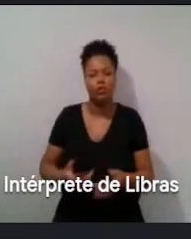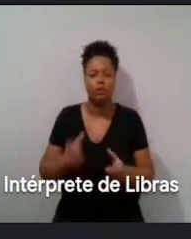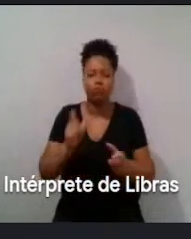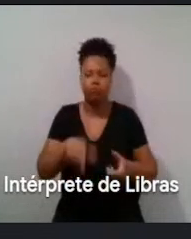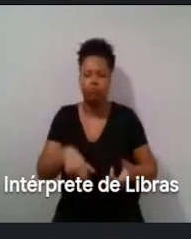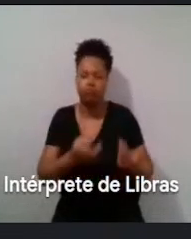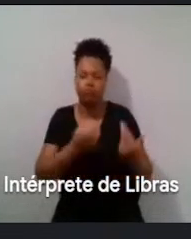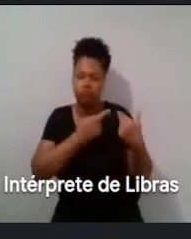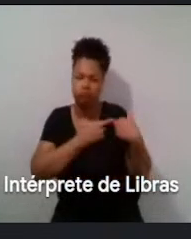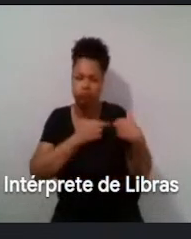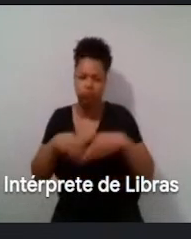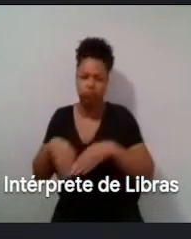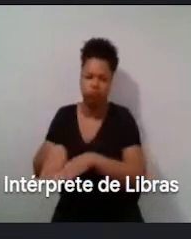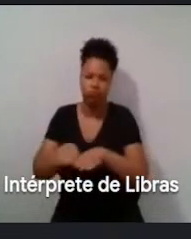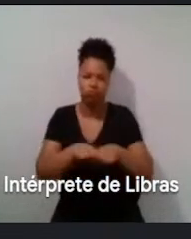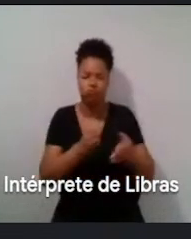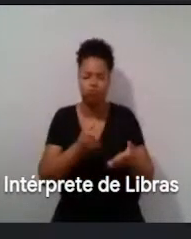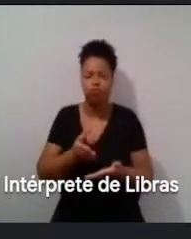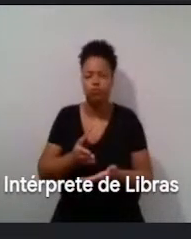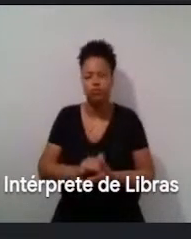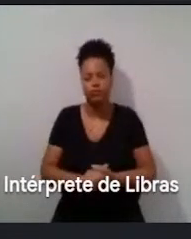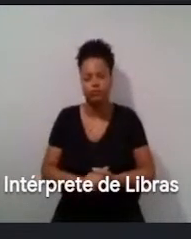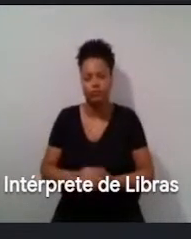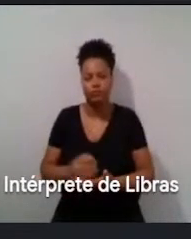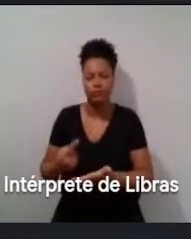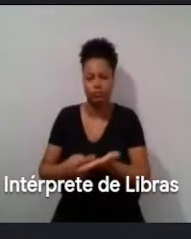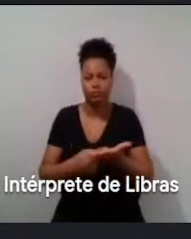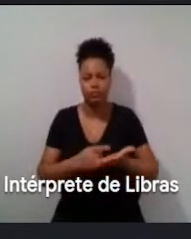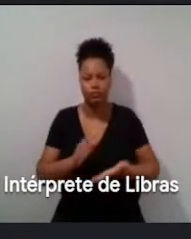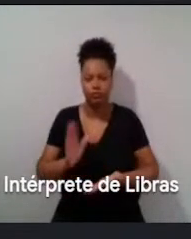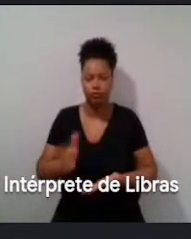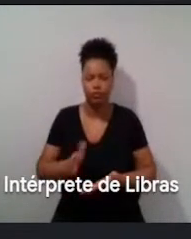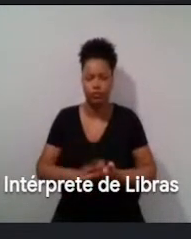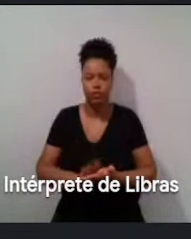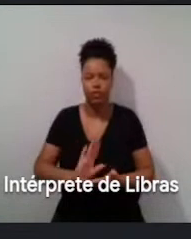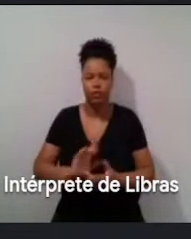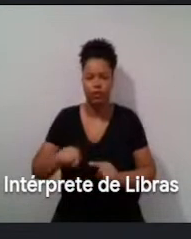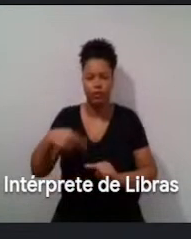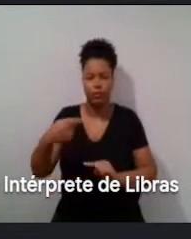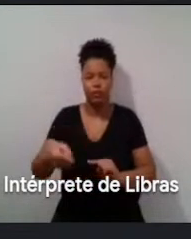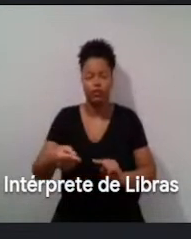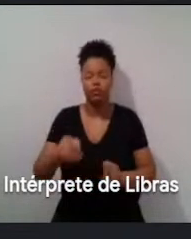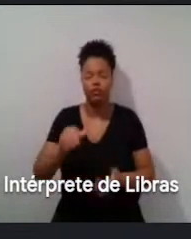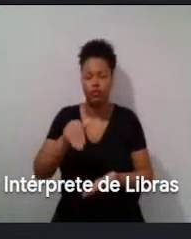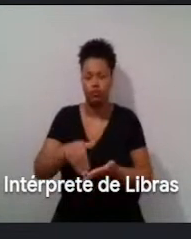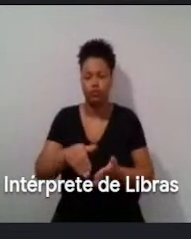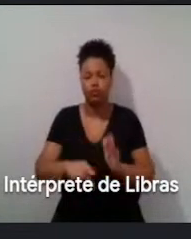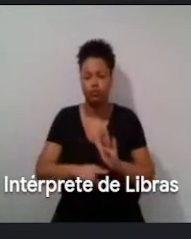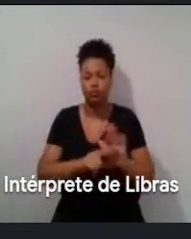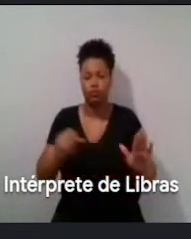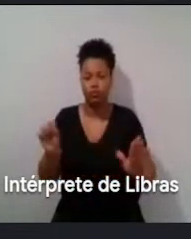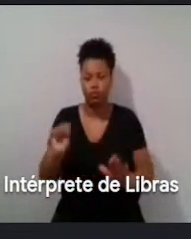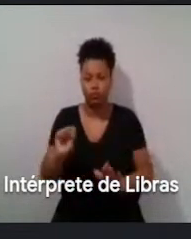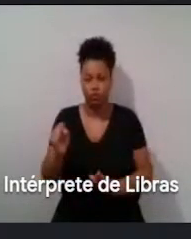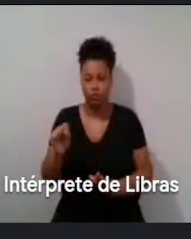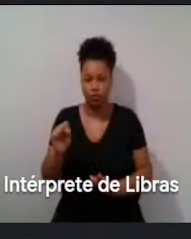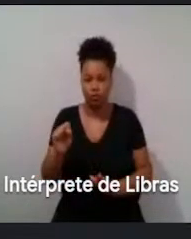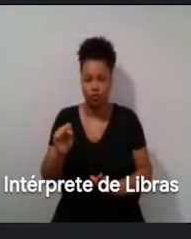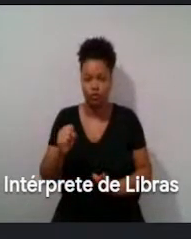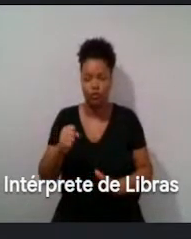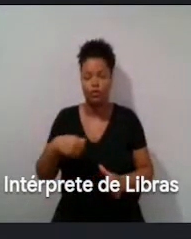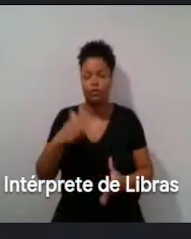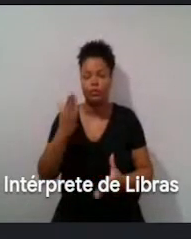unanimidade. Próximo item é o item, próximo e último item, o item 8, processo